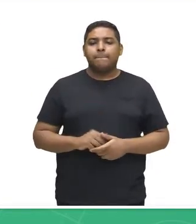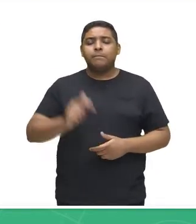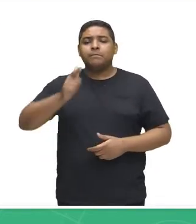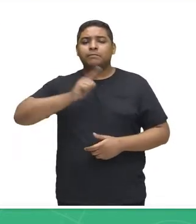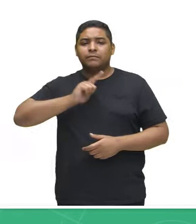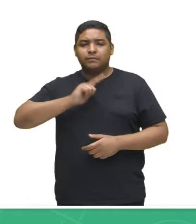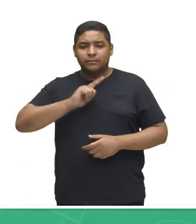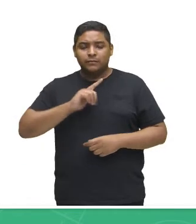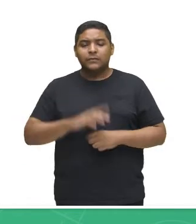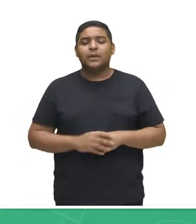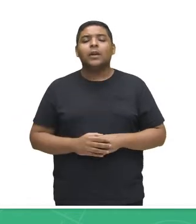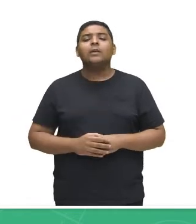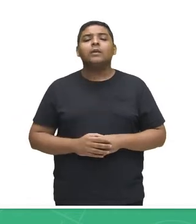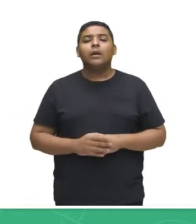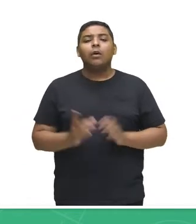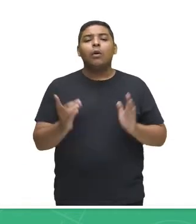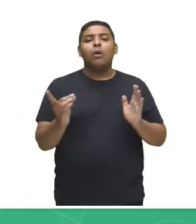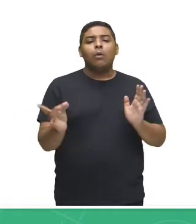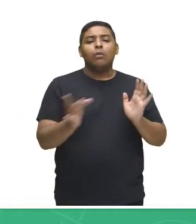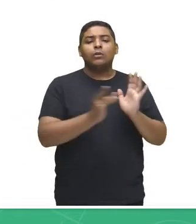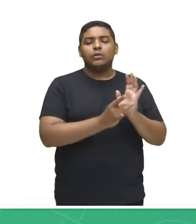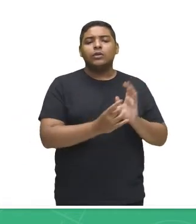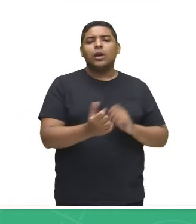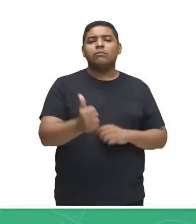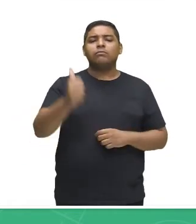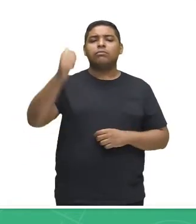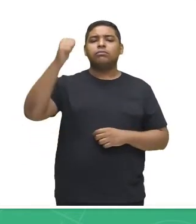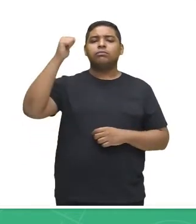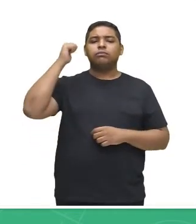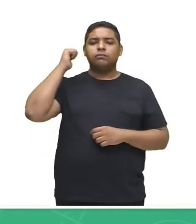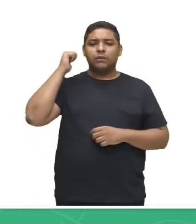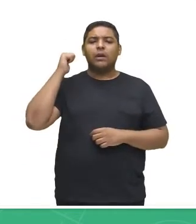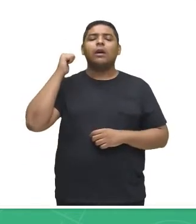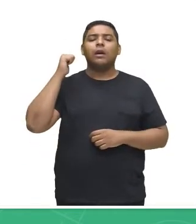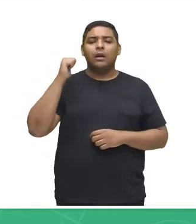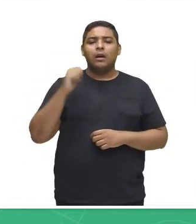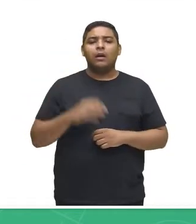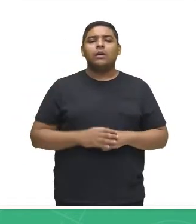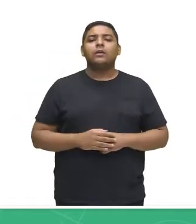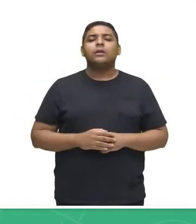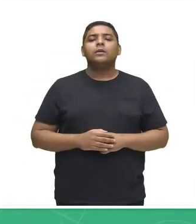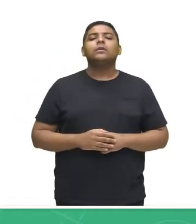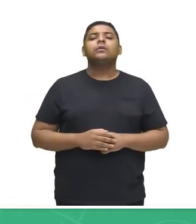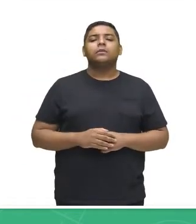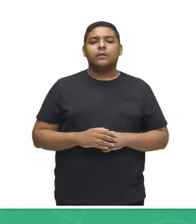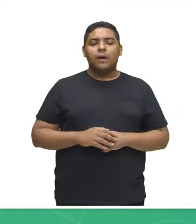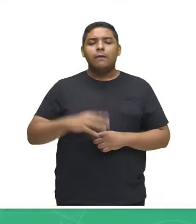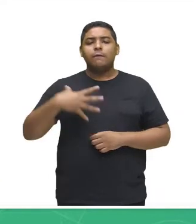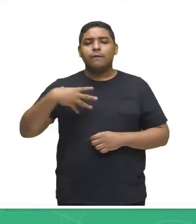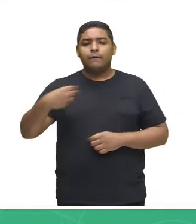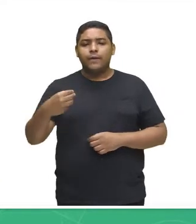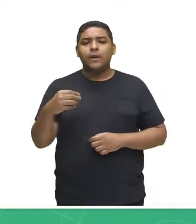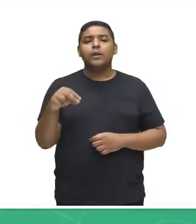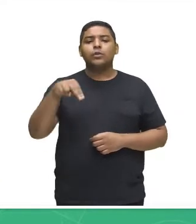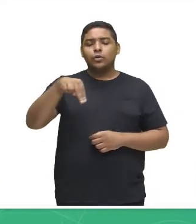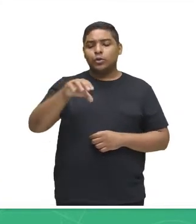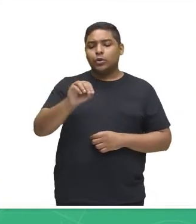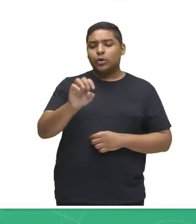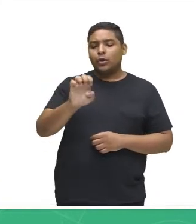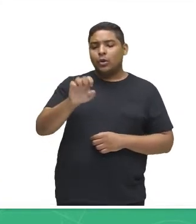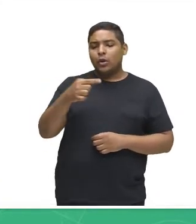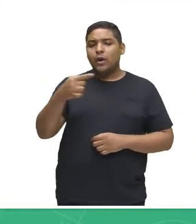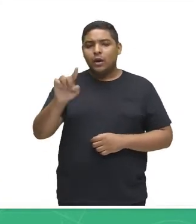origem semita. Vocês lembram da origem semita, lá de Sem, filho de Noé, aquele processo de referência que nós